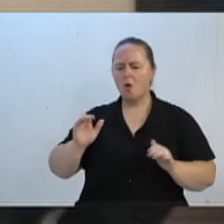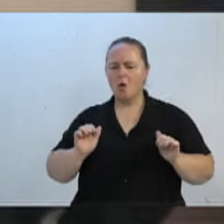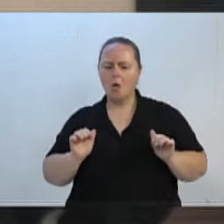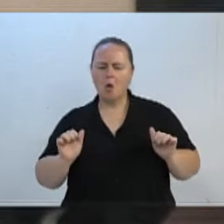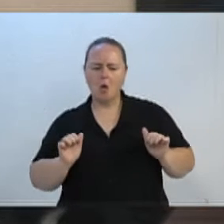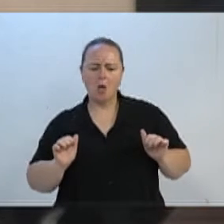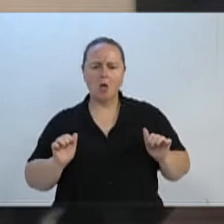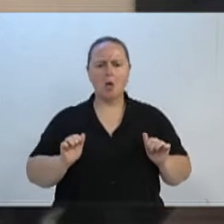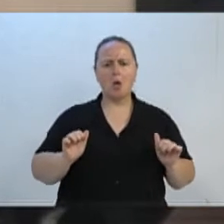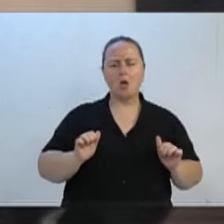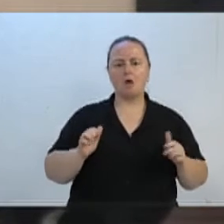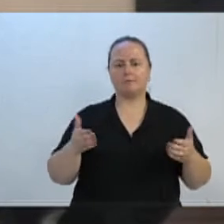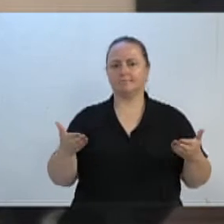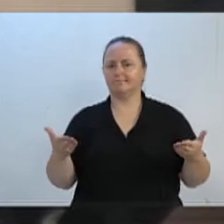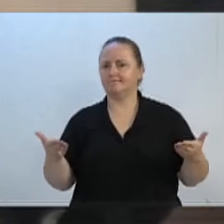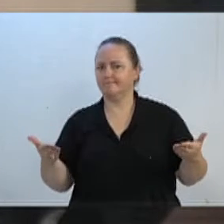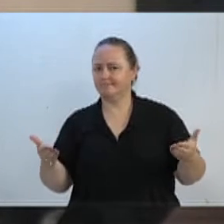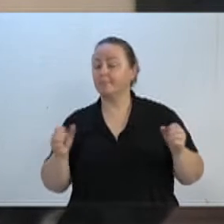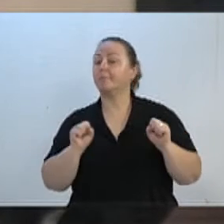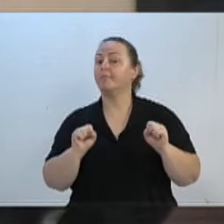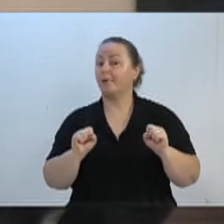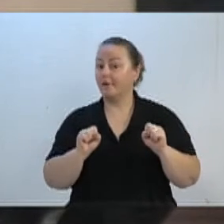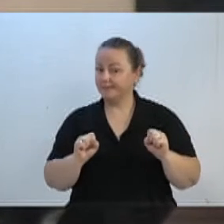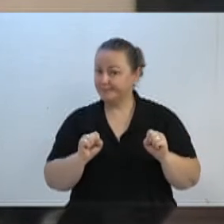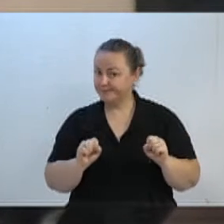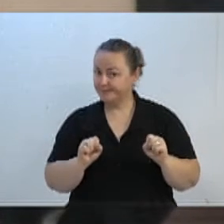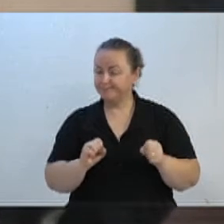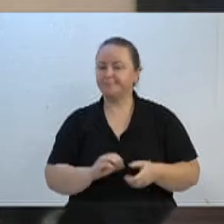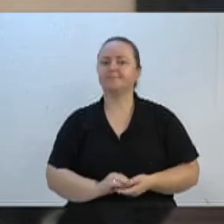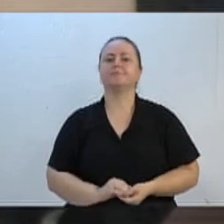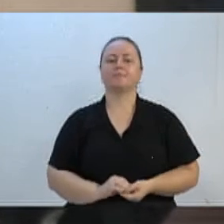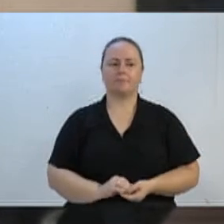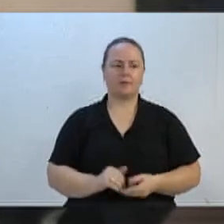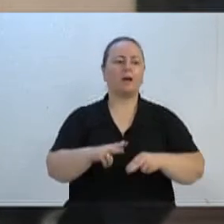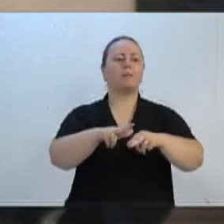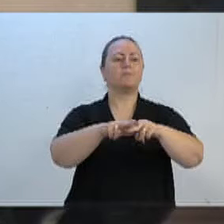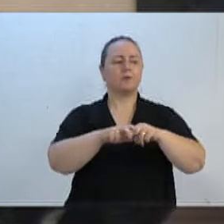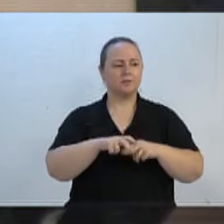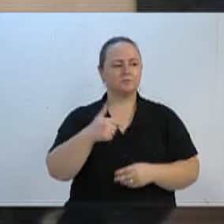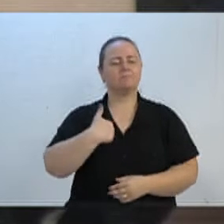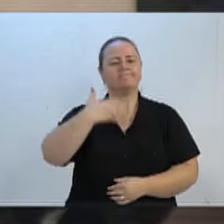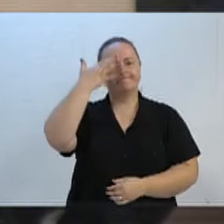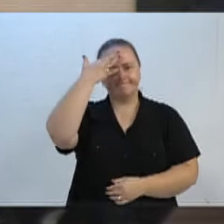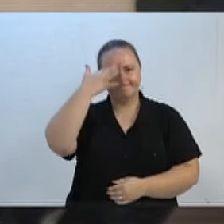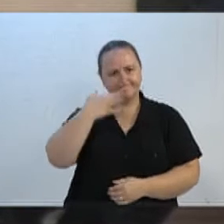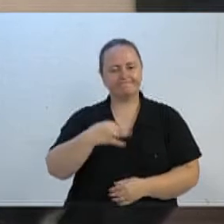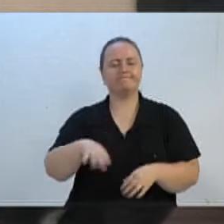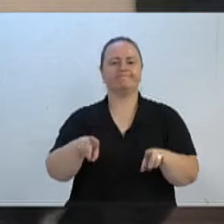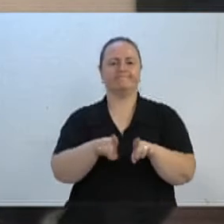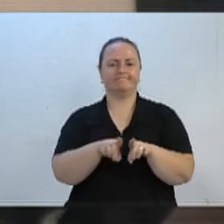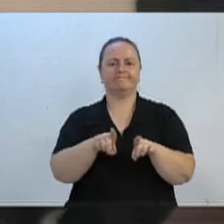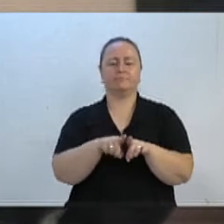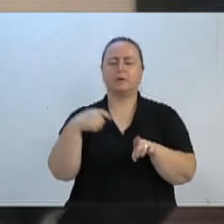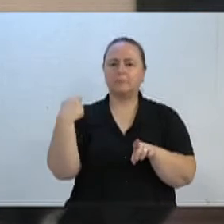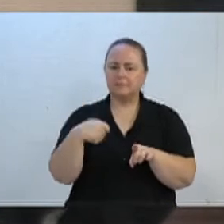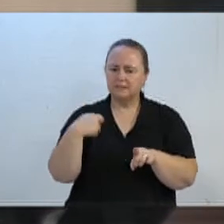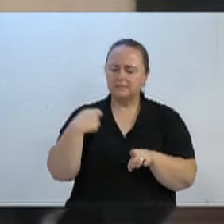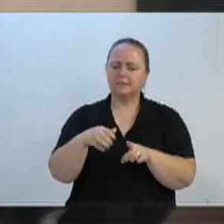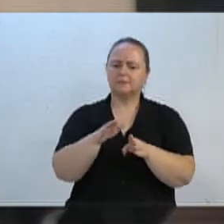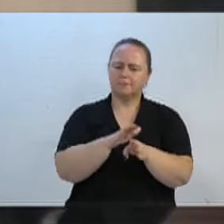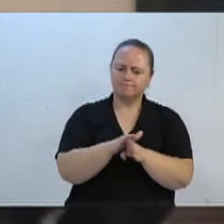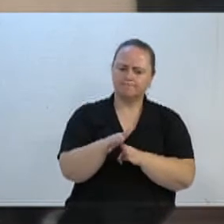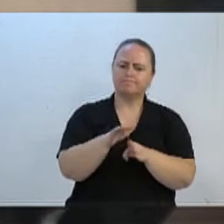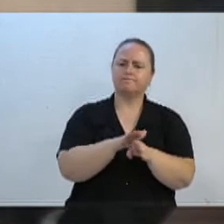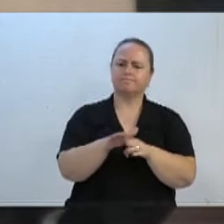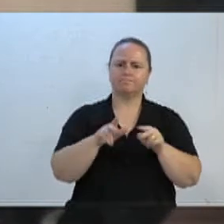em função da sociedade. Então, eu também tenho esse entendimento. Deve ser orientado, sim, pela